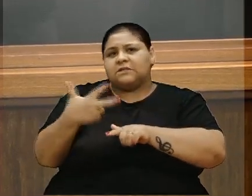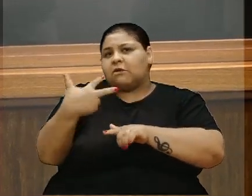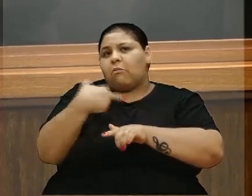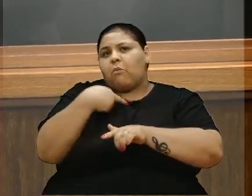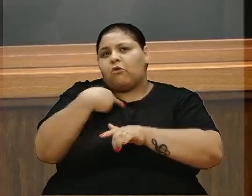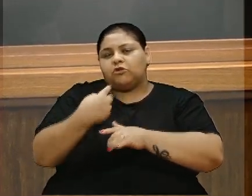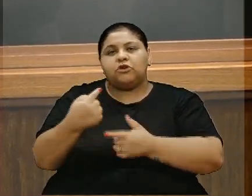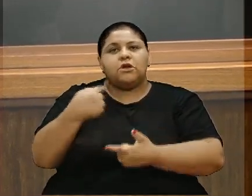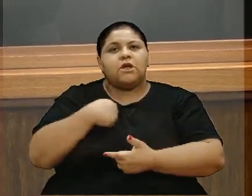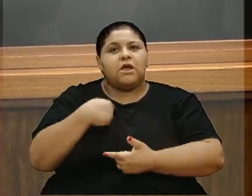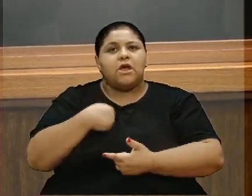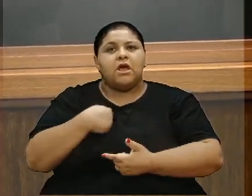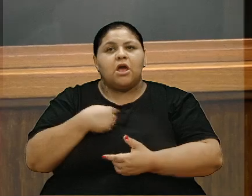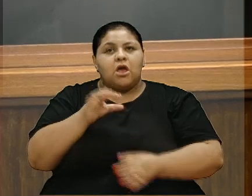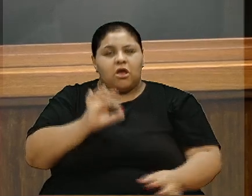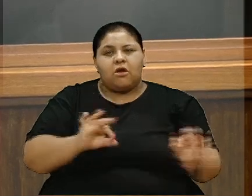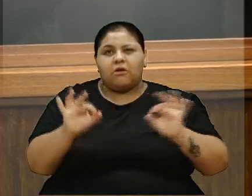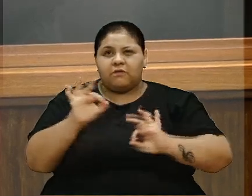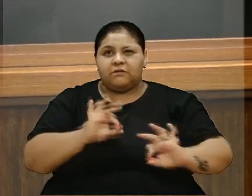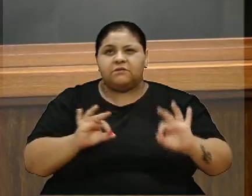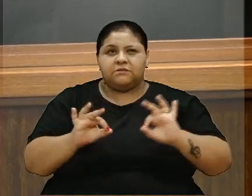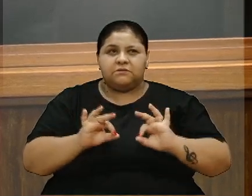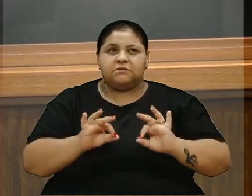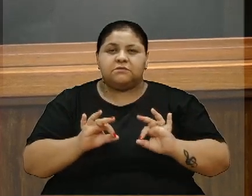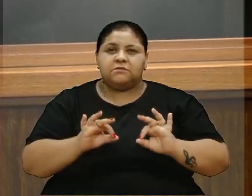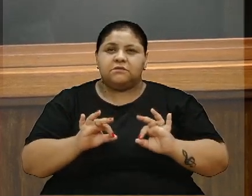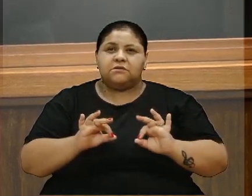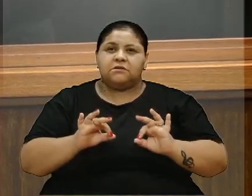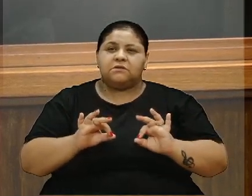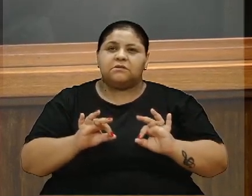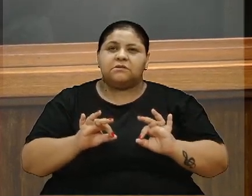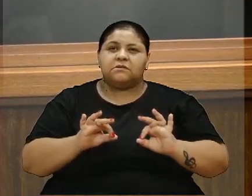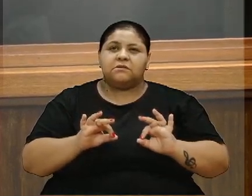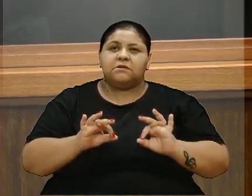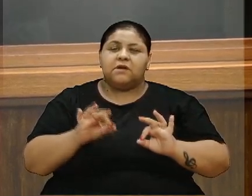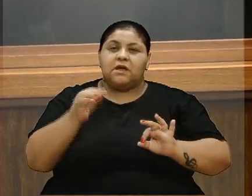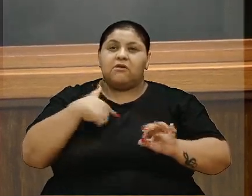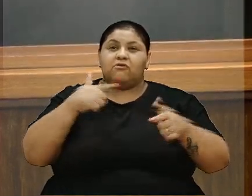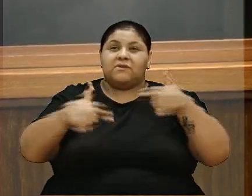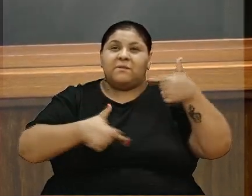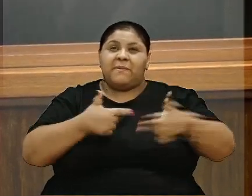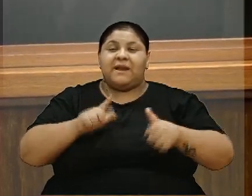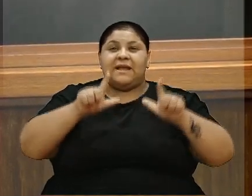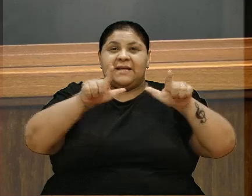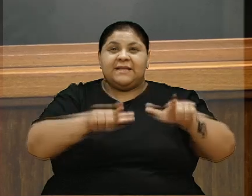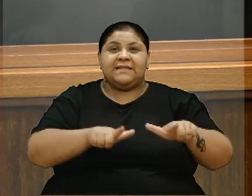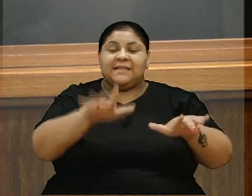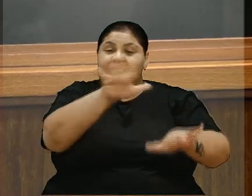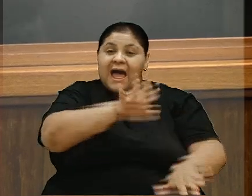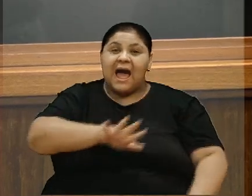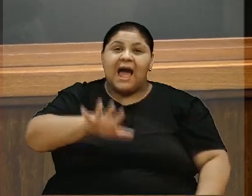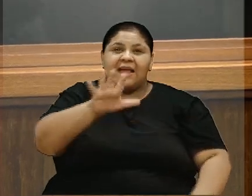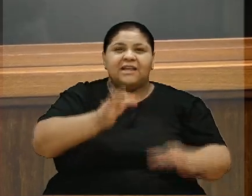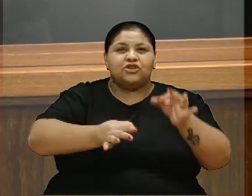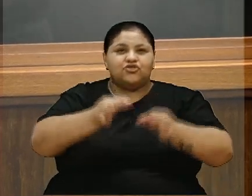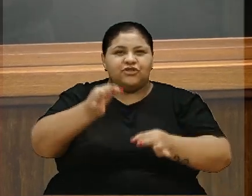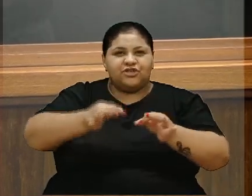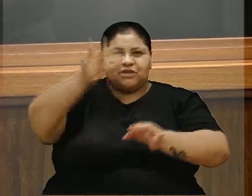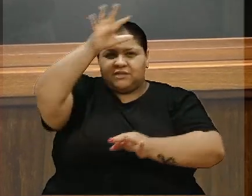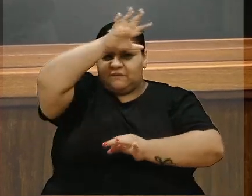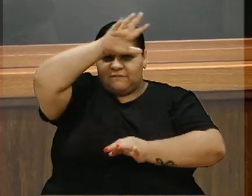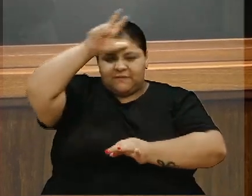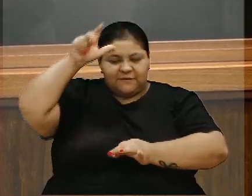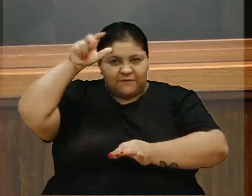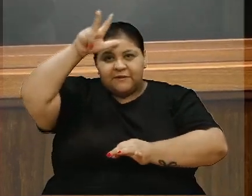possível. Eu já coordenei a jurídica da regularização fundiária da prefeitura e se fazia muito isso. Então,